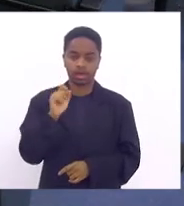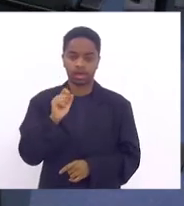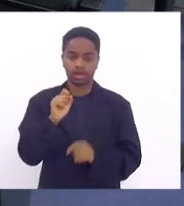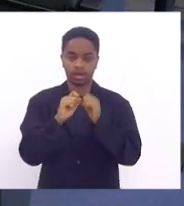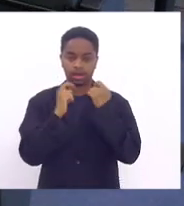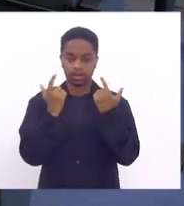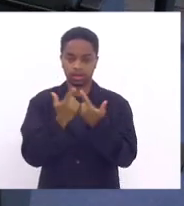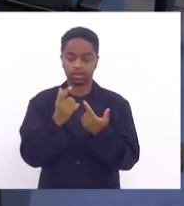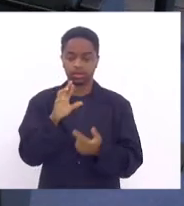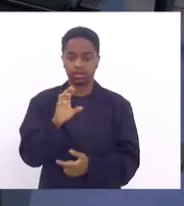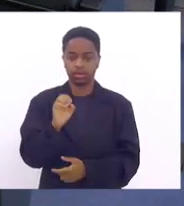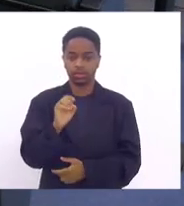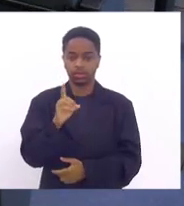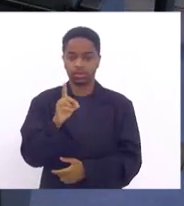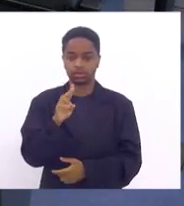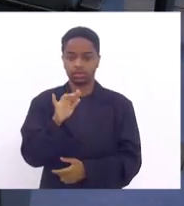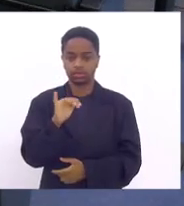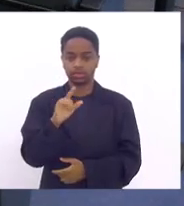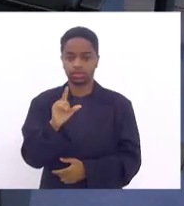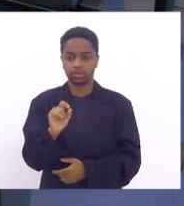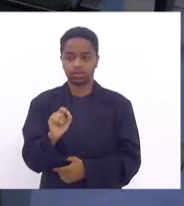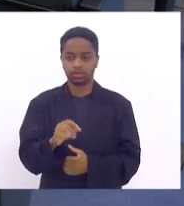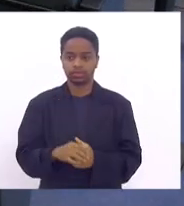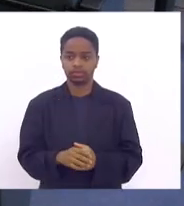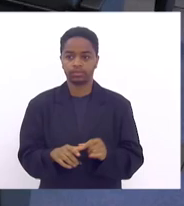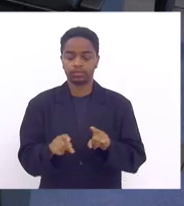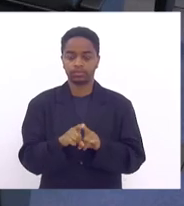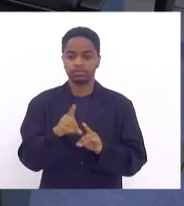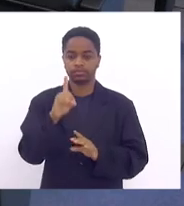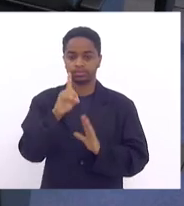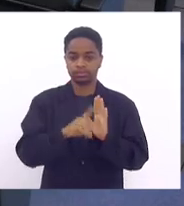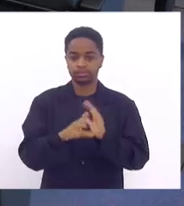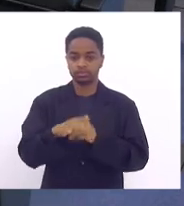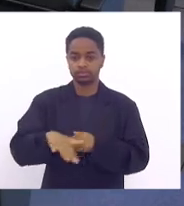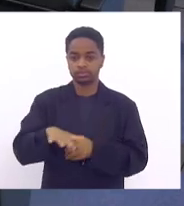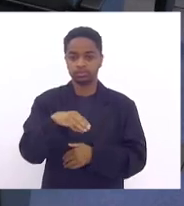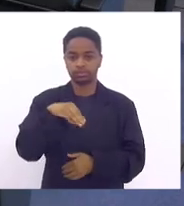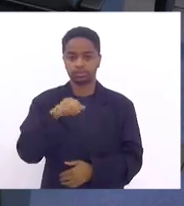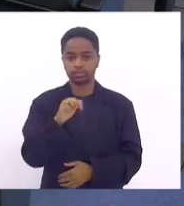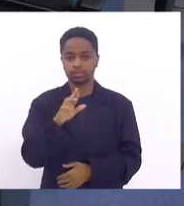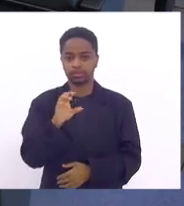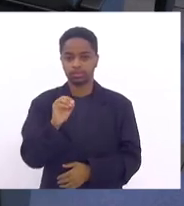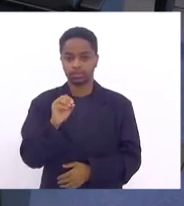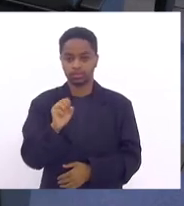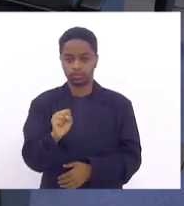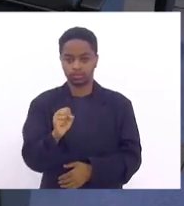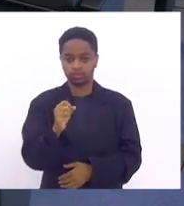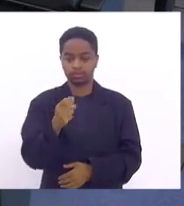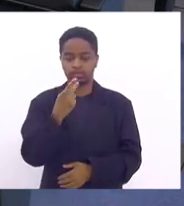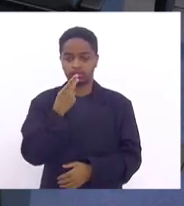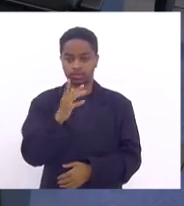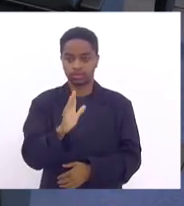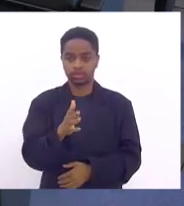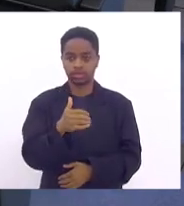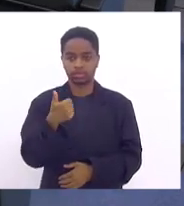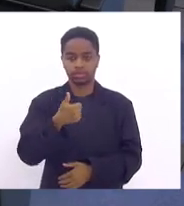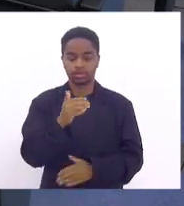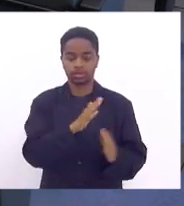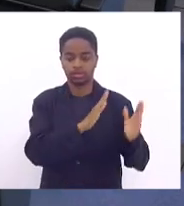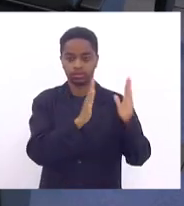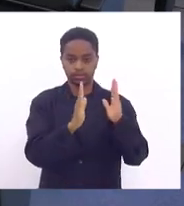Rodrigo Lourenço ao diretor geral Marcos Brito que já foi a nossa primeira